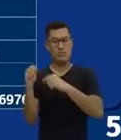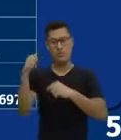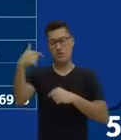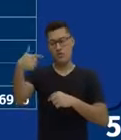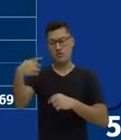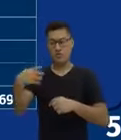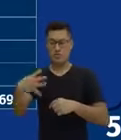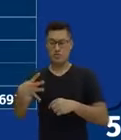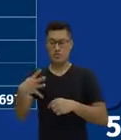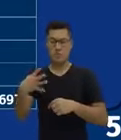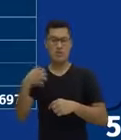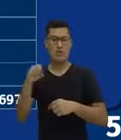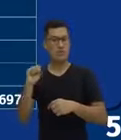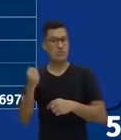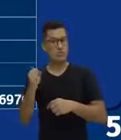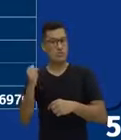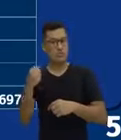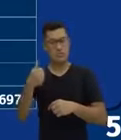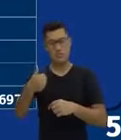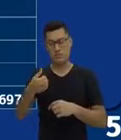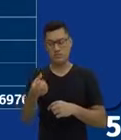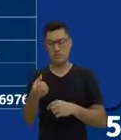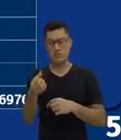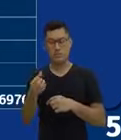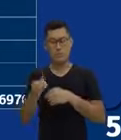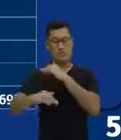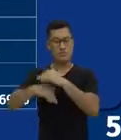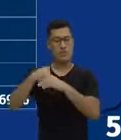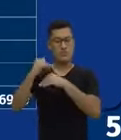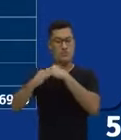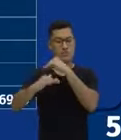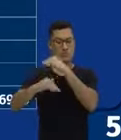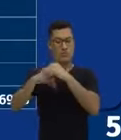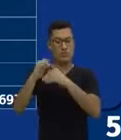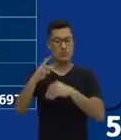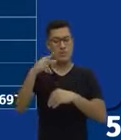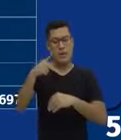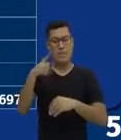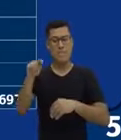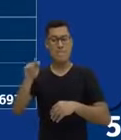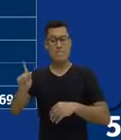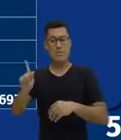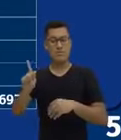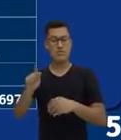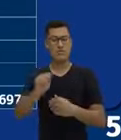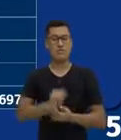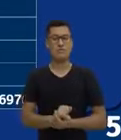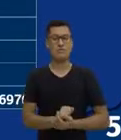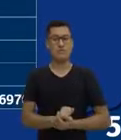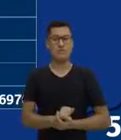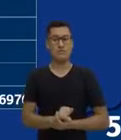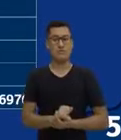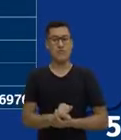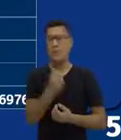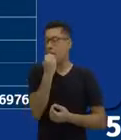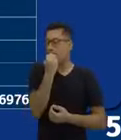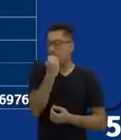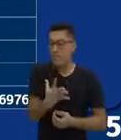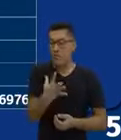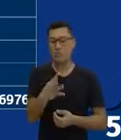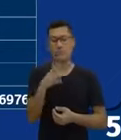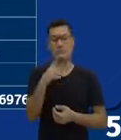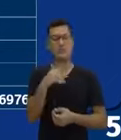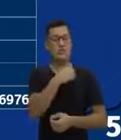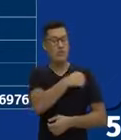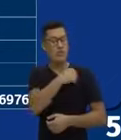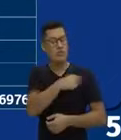a questão da progressão. Da PG, né? É, da progressão geométrica aí. A gente acaba não saindo disso. E é o bacana disso aí, Fernando, é que o aluno acaba